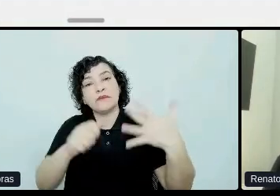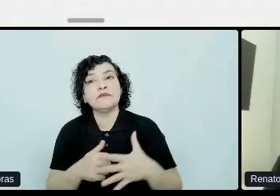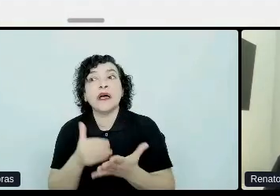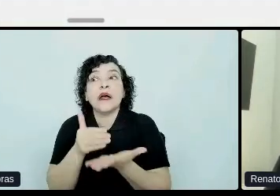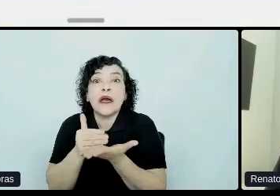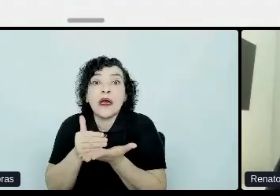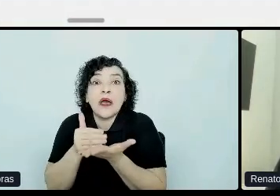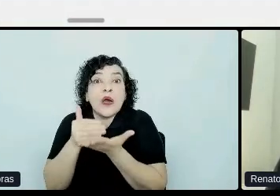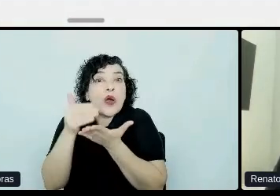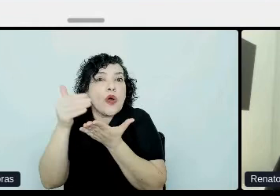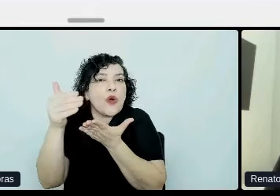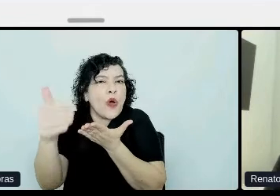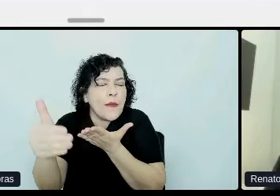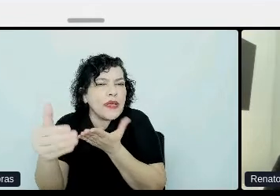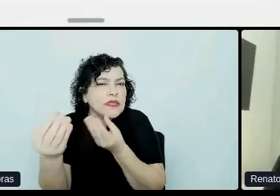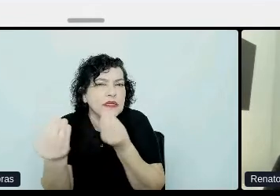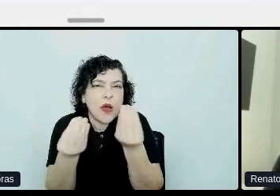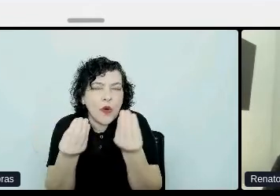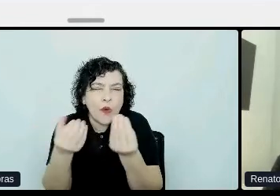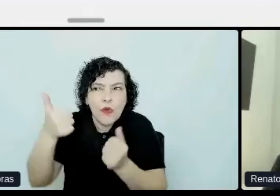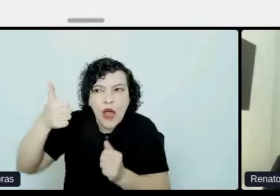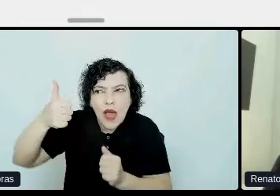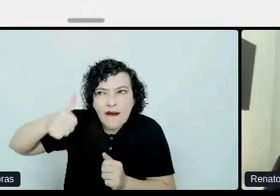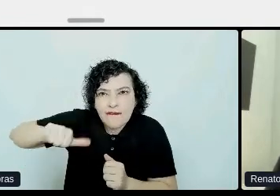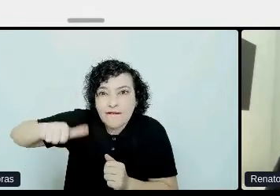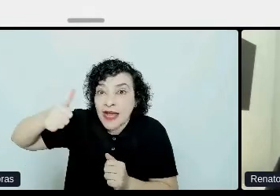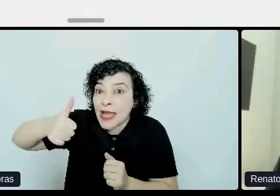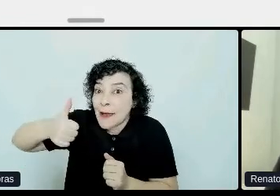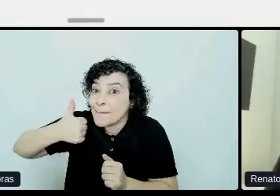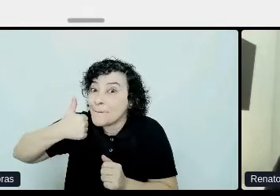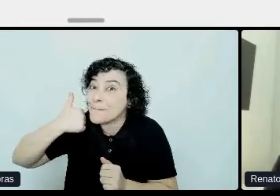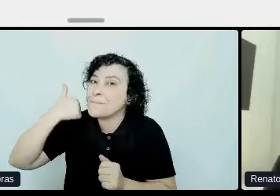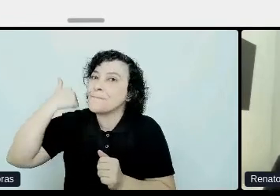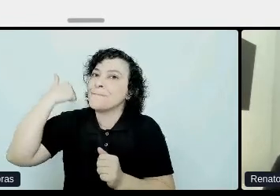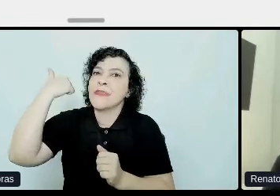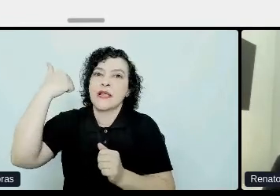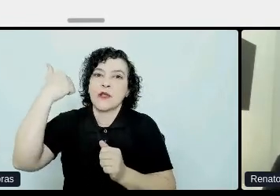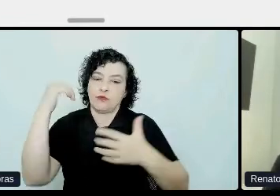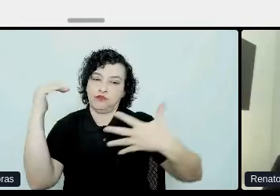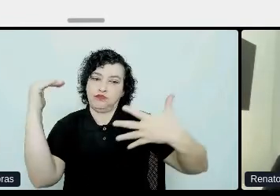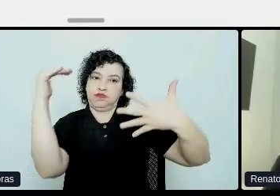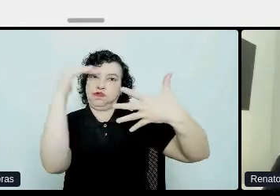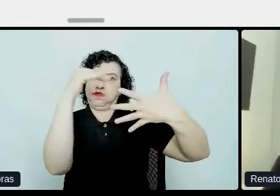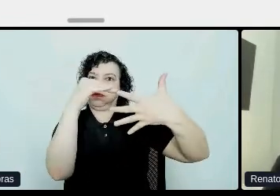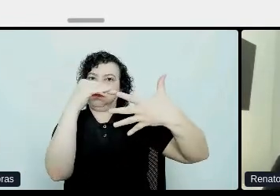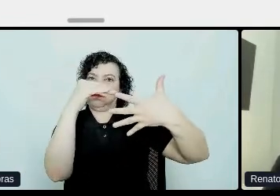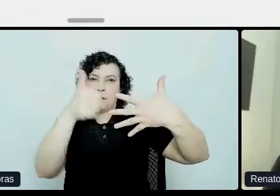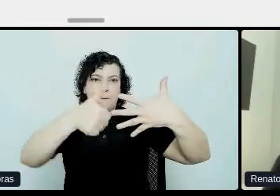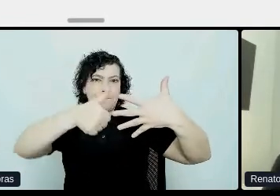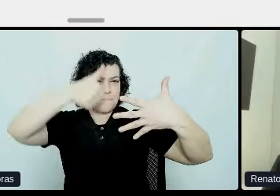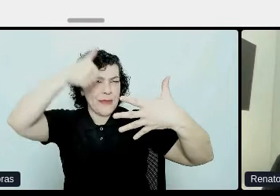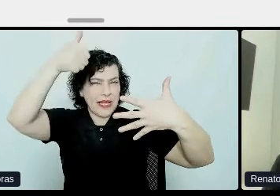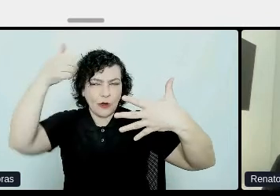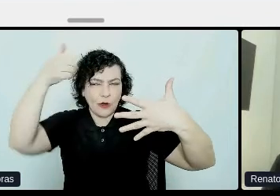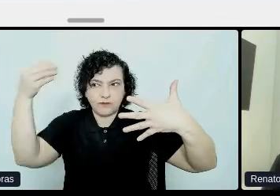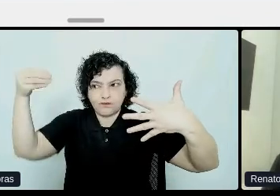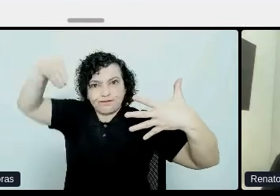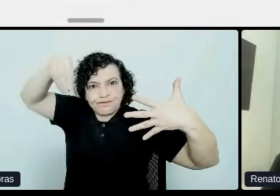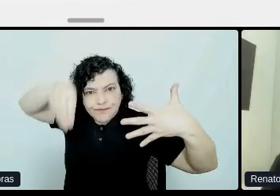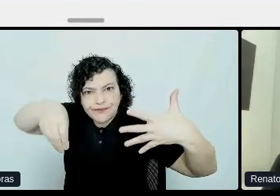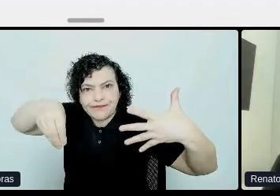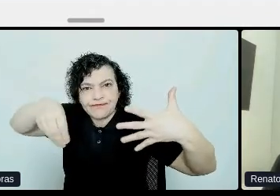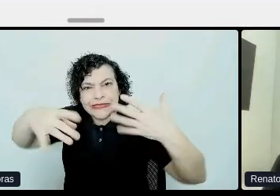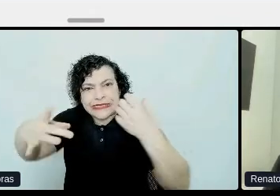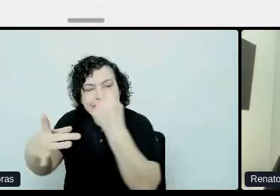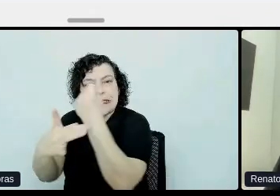começar a medir pelo melhor, sabe? Tipo, vamos tentar entregar o máximo de segurança,